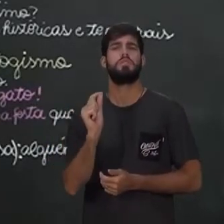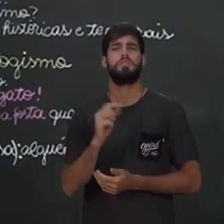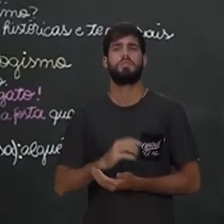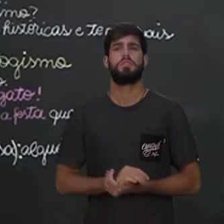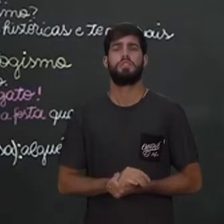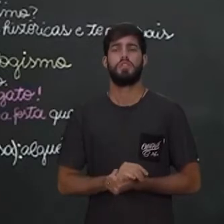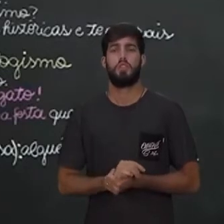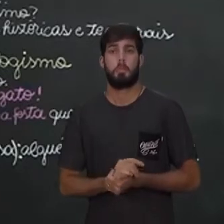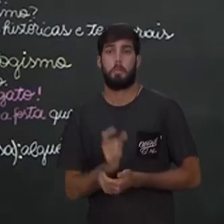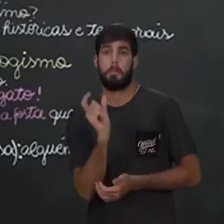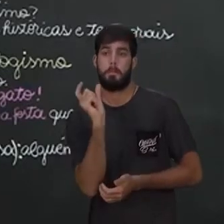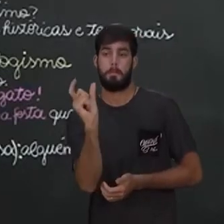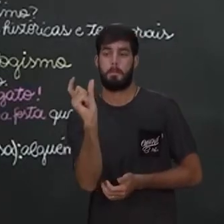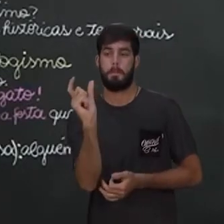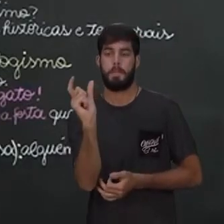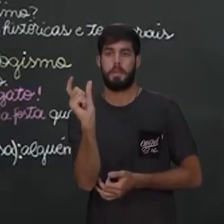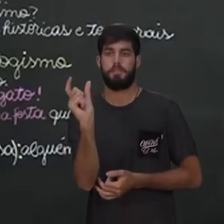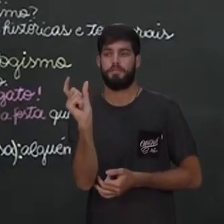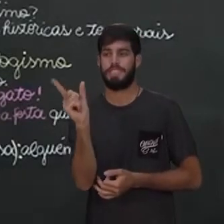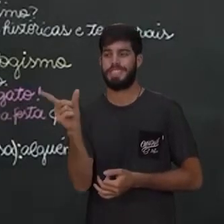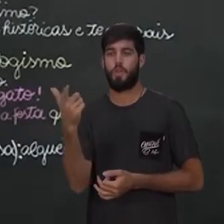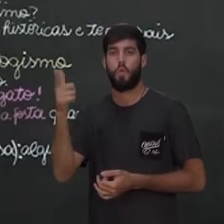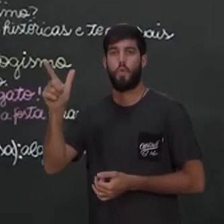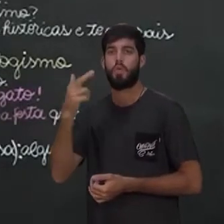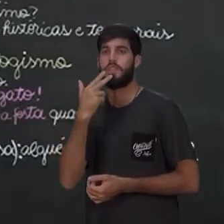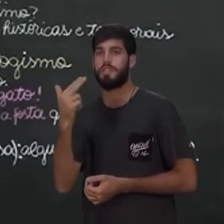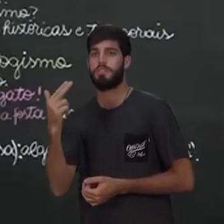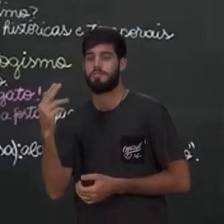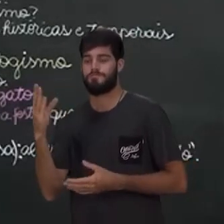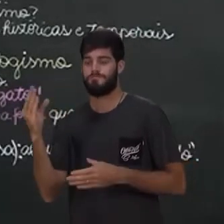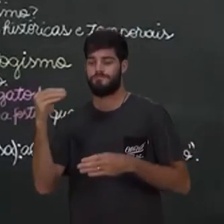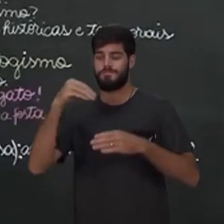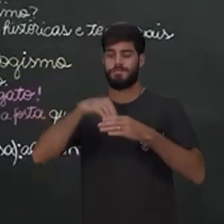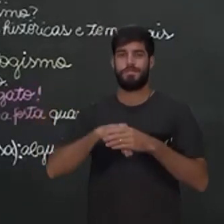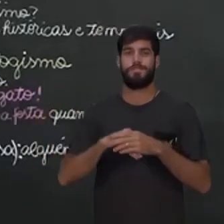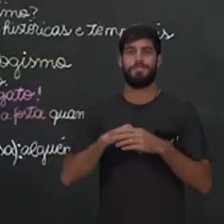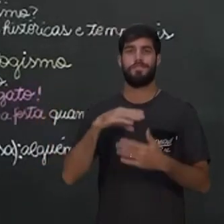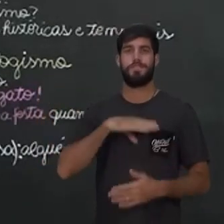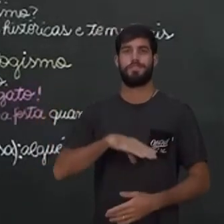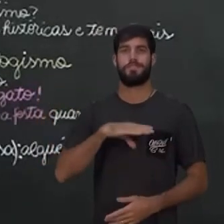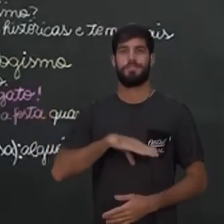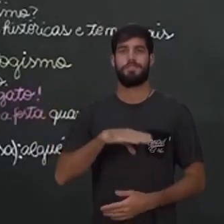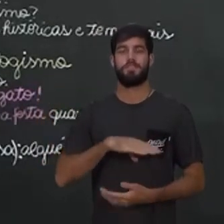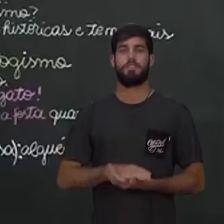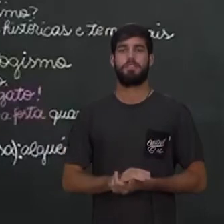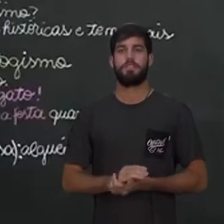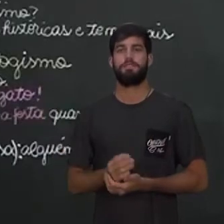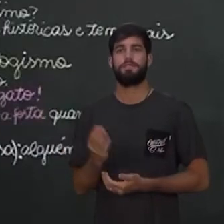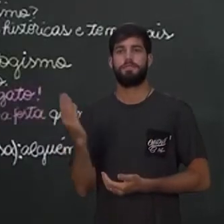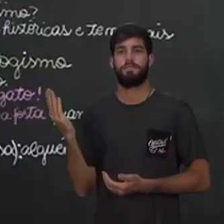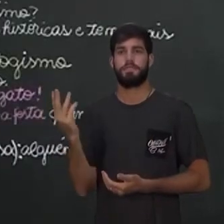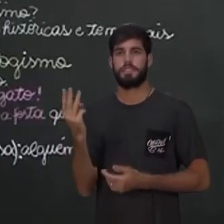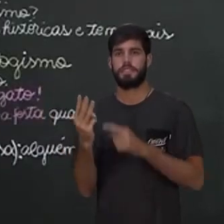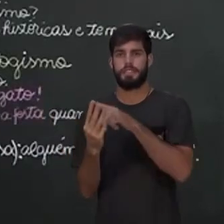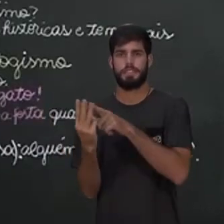alguma palavra é incorporada à língua. A gente diz, então, que a palavra piercing, a palavra hot dog, a palavra test